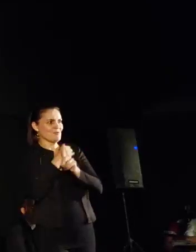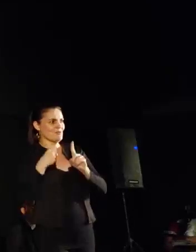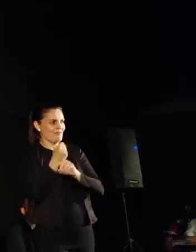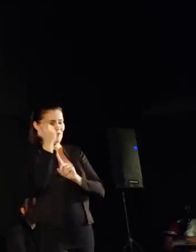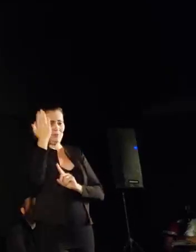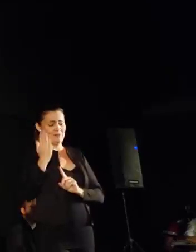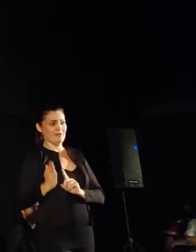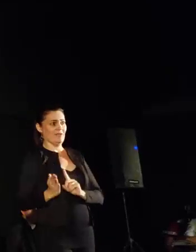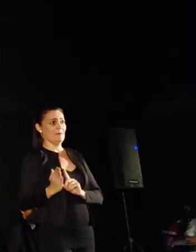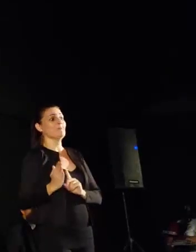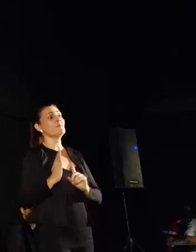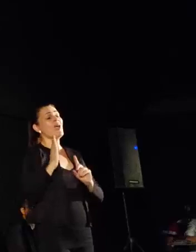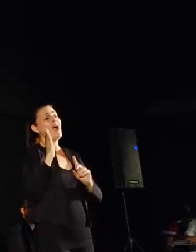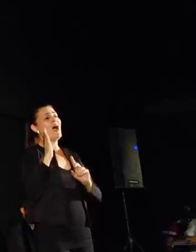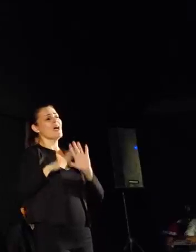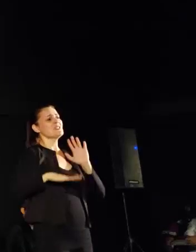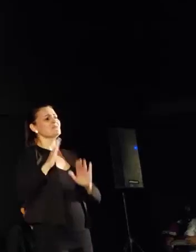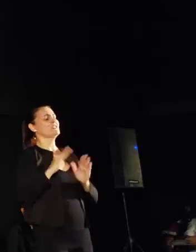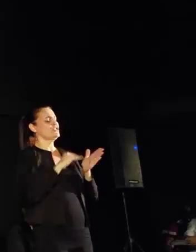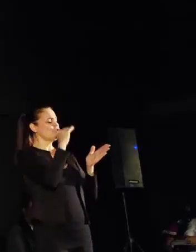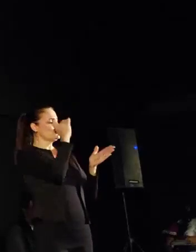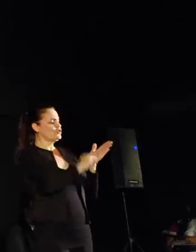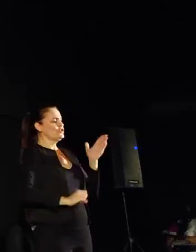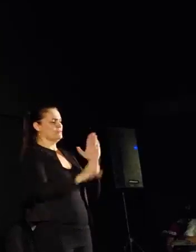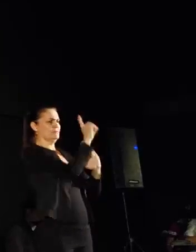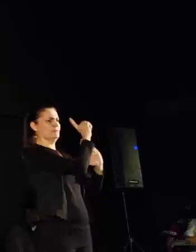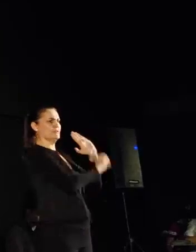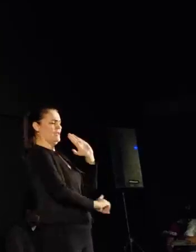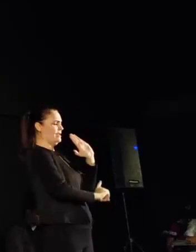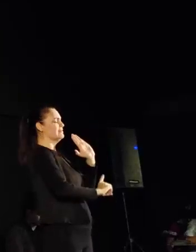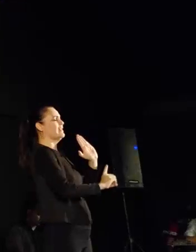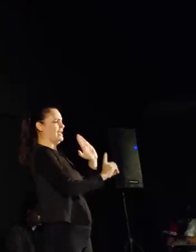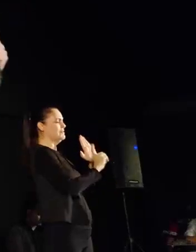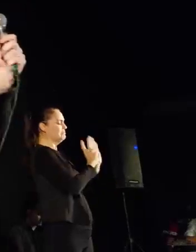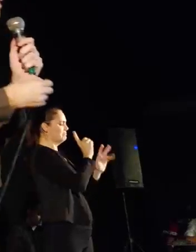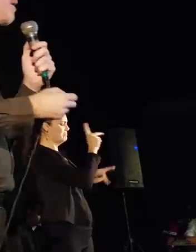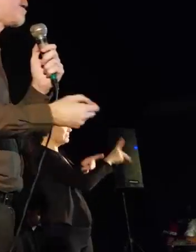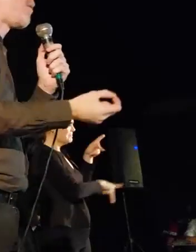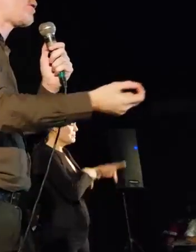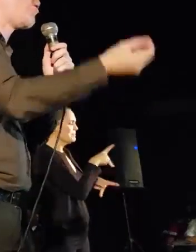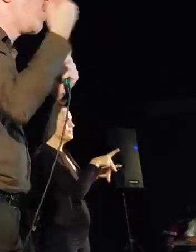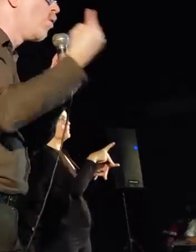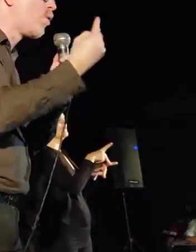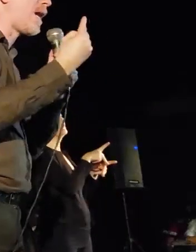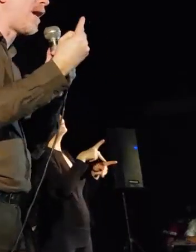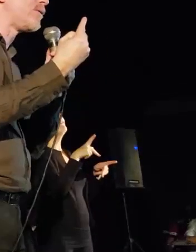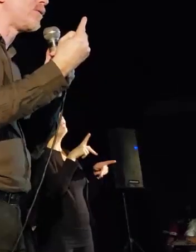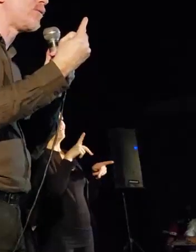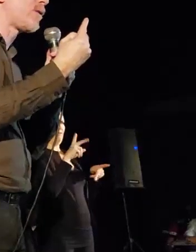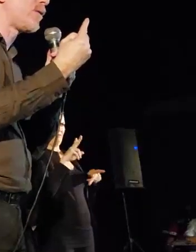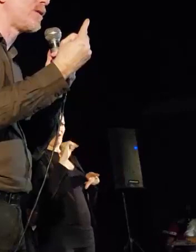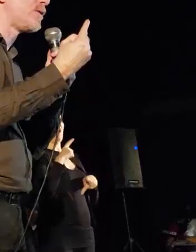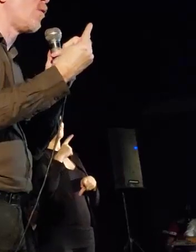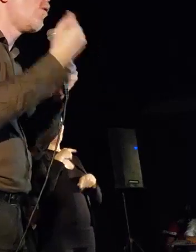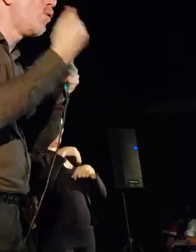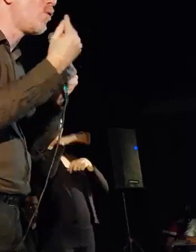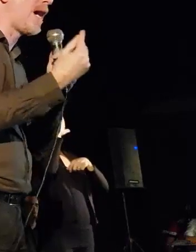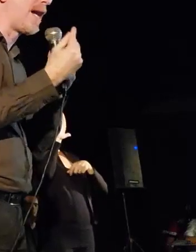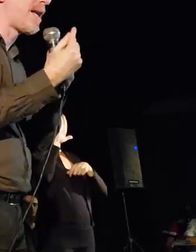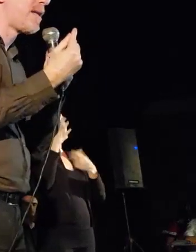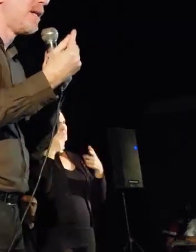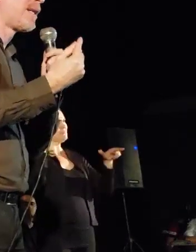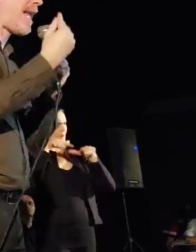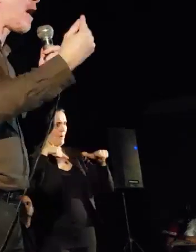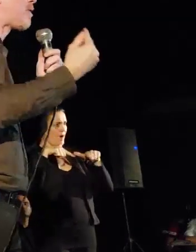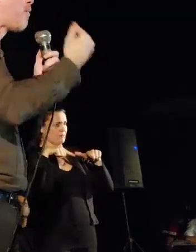das populações, haverá mais empregos. Eu quero que vocês mostrem um lugar onde isso de fato aconteceu. Um